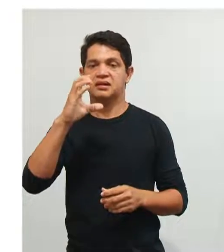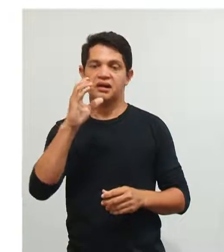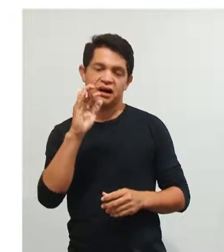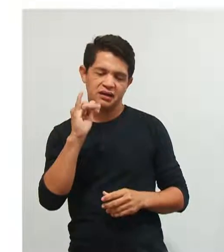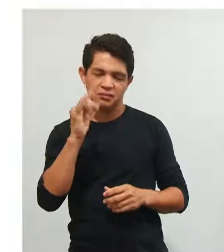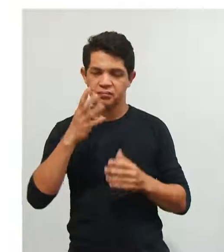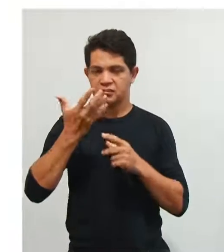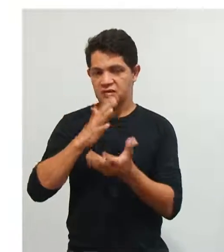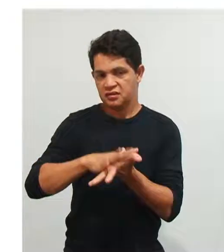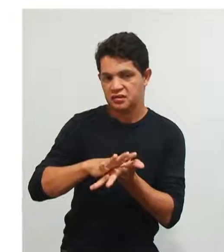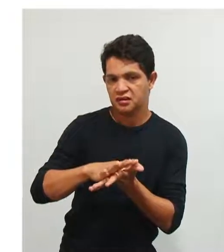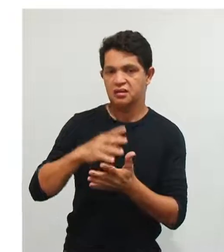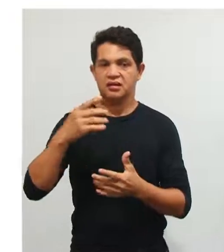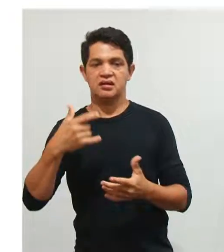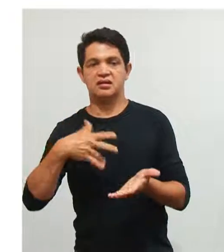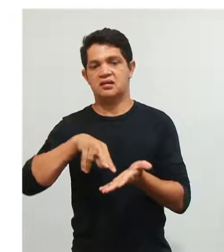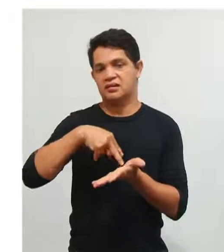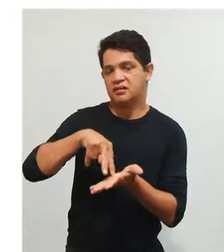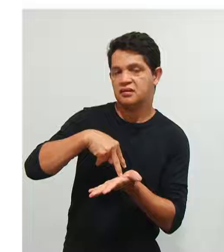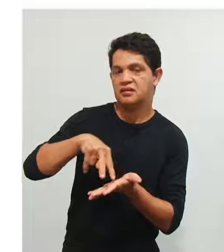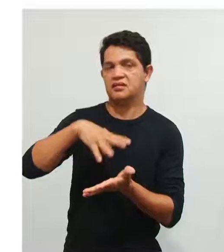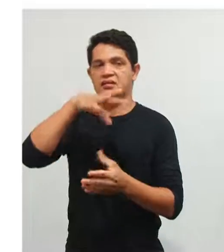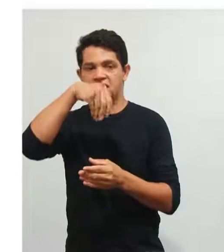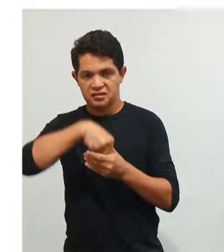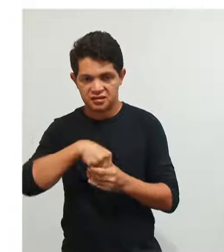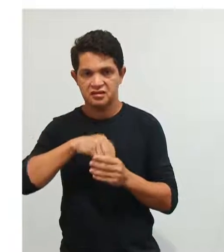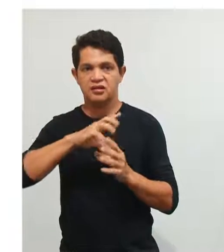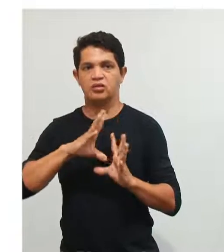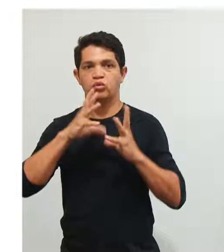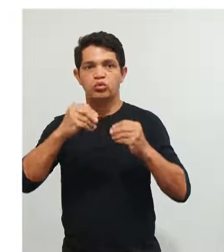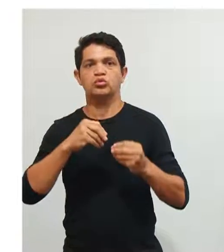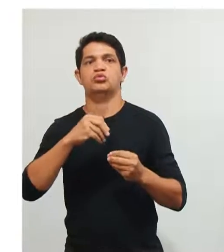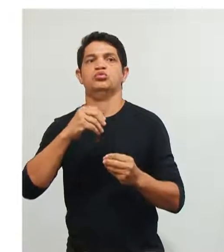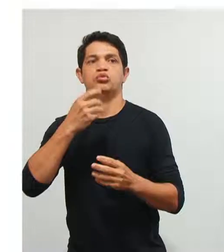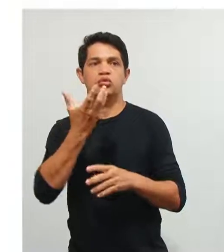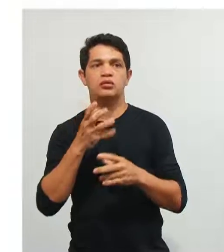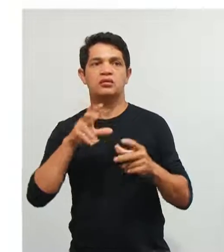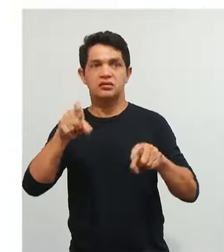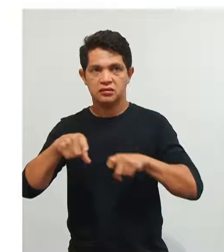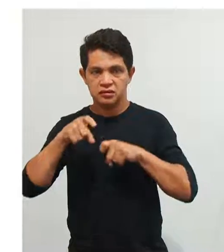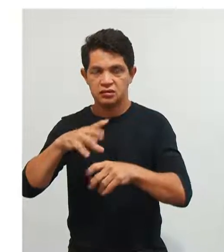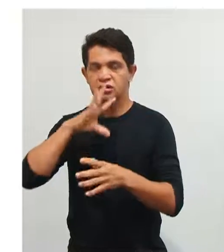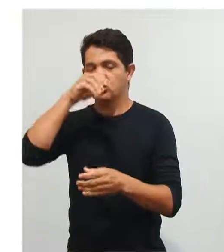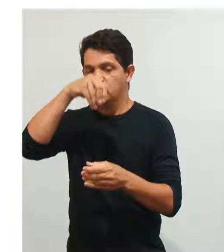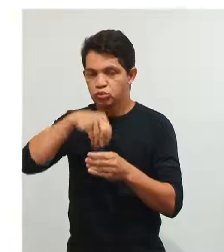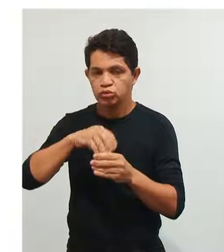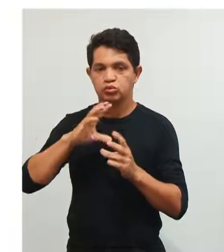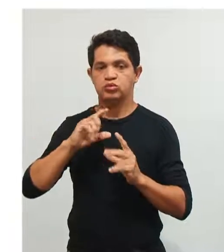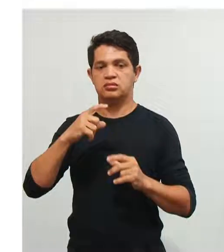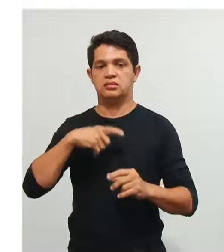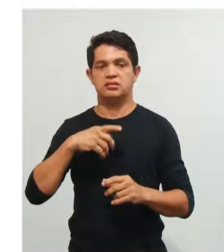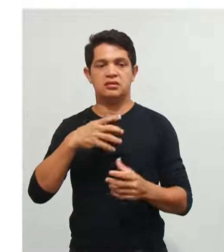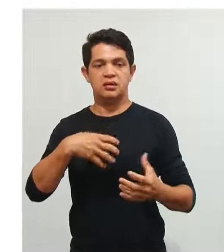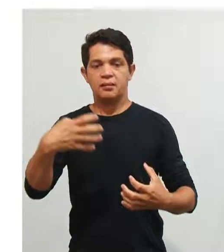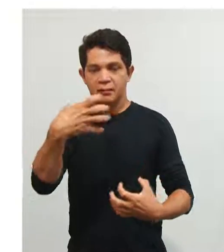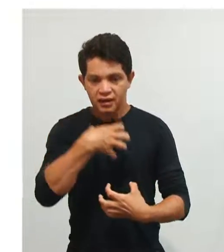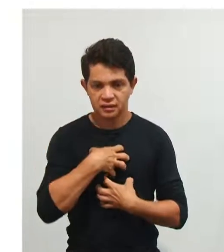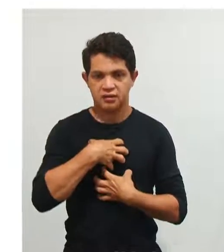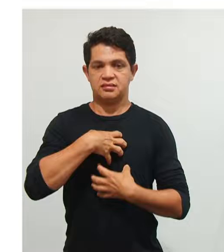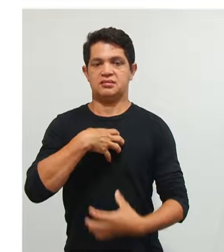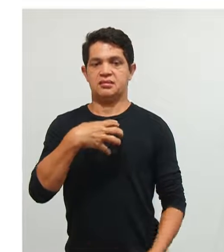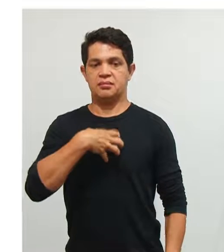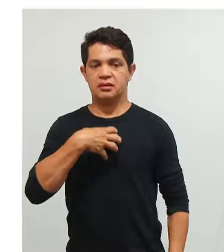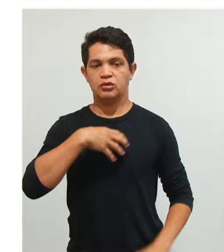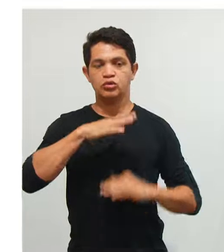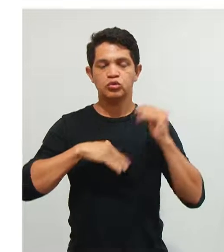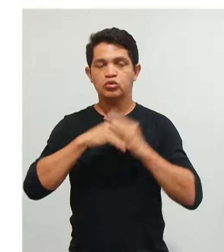música sertaneja, a bossa nova, tropicália, a jovem guarda, música baiana e o